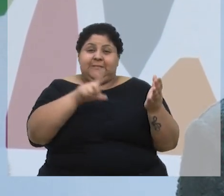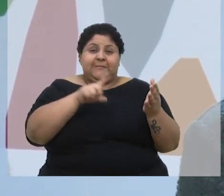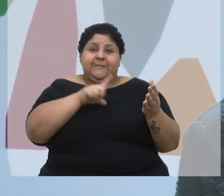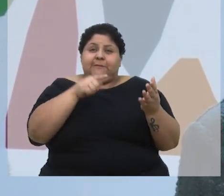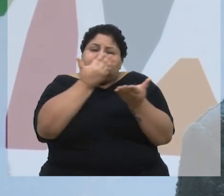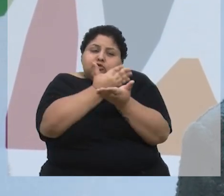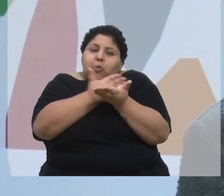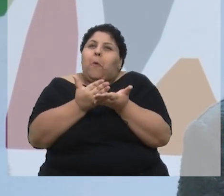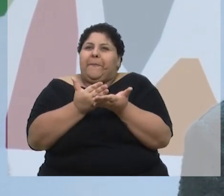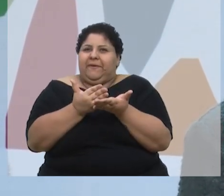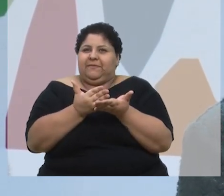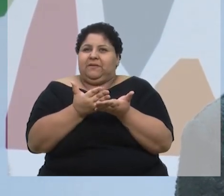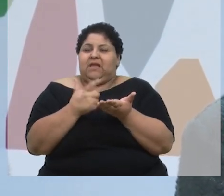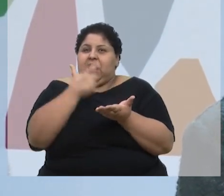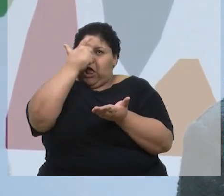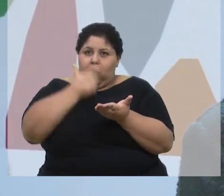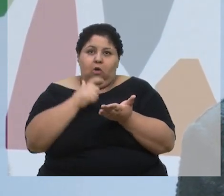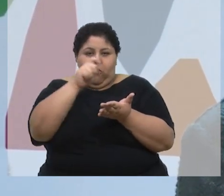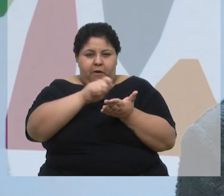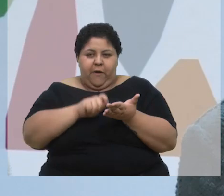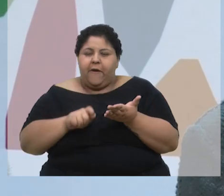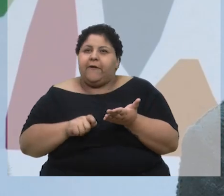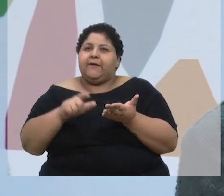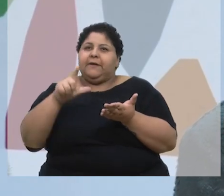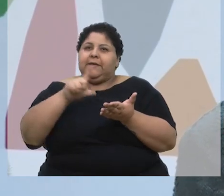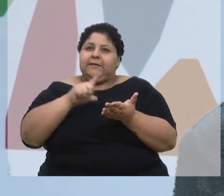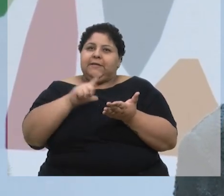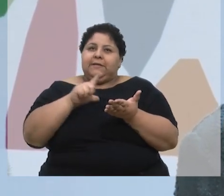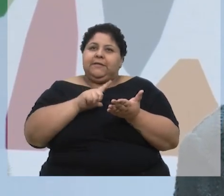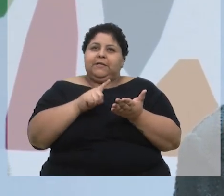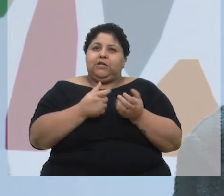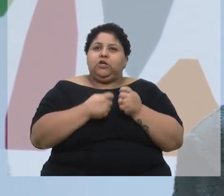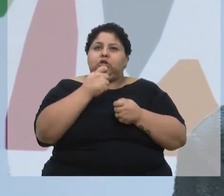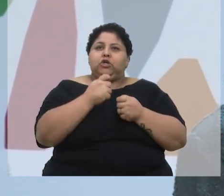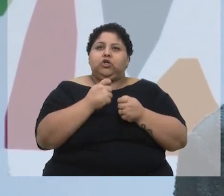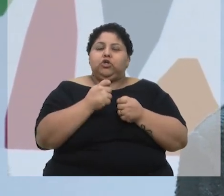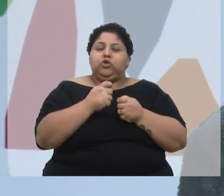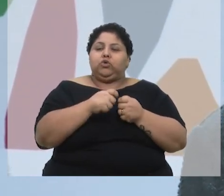ver que já via o potencial. Que a menina tinha futuro. Que coisa boa.